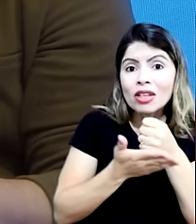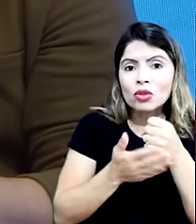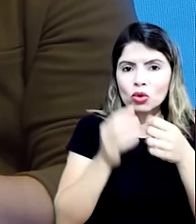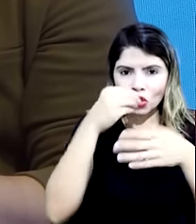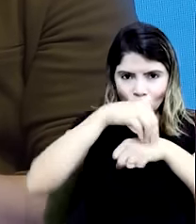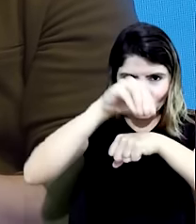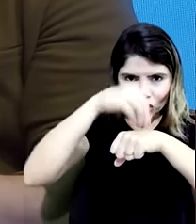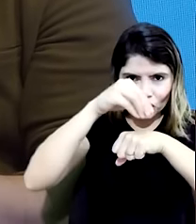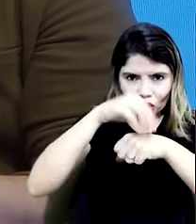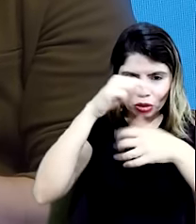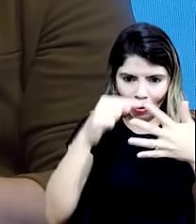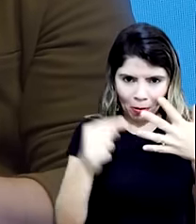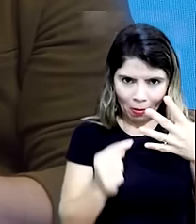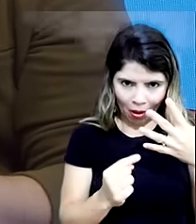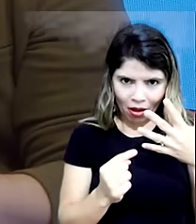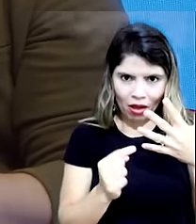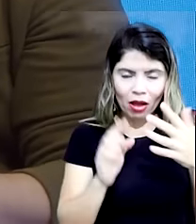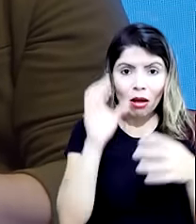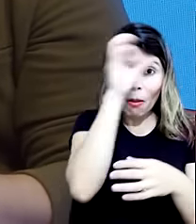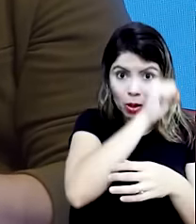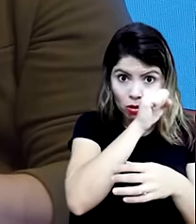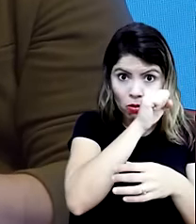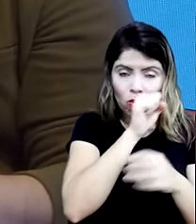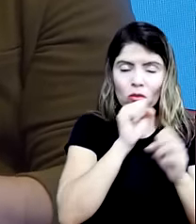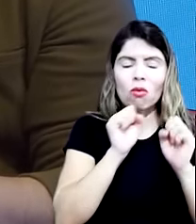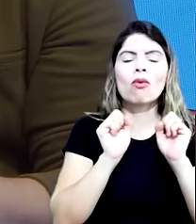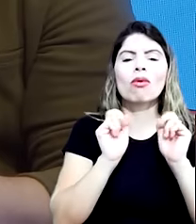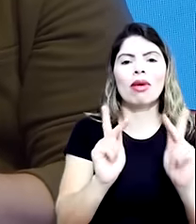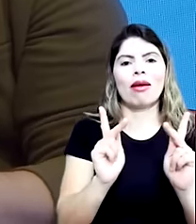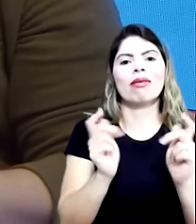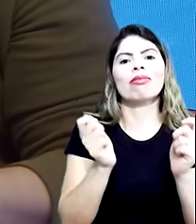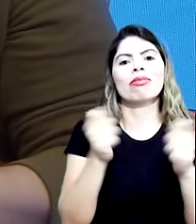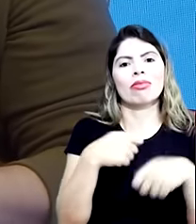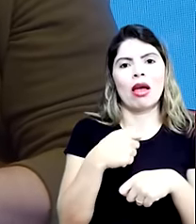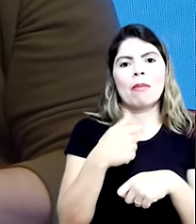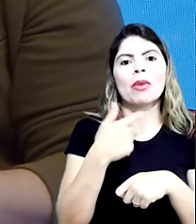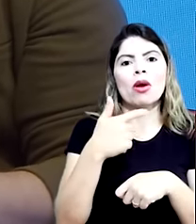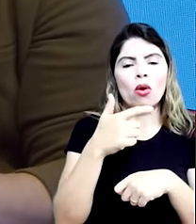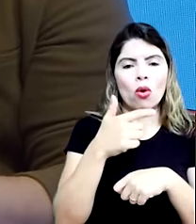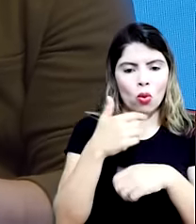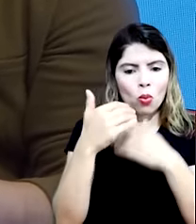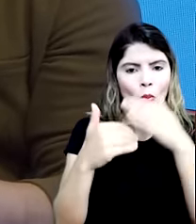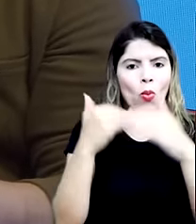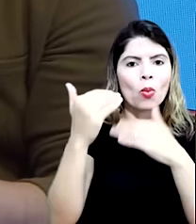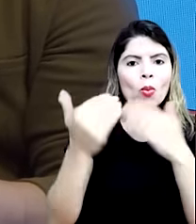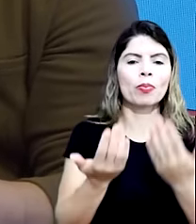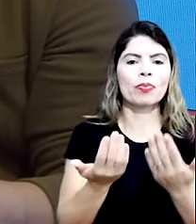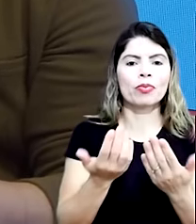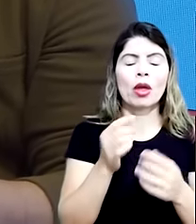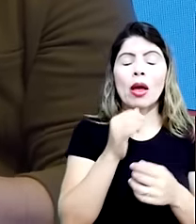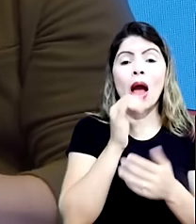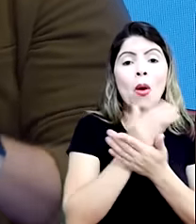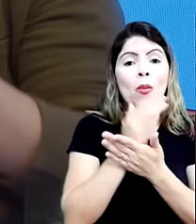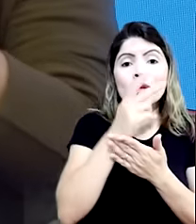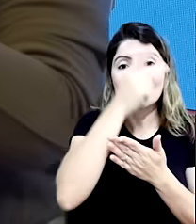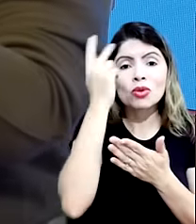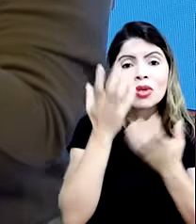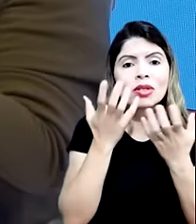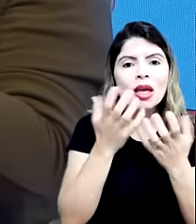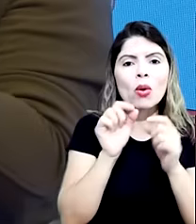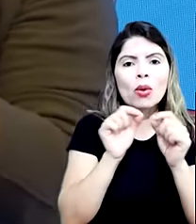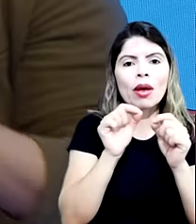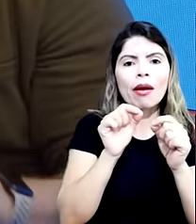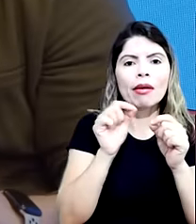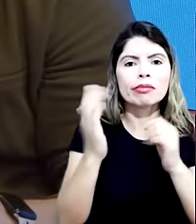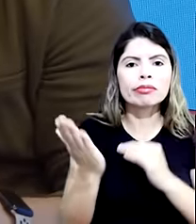porque qual é o grande problema as pessoas querem atalhos e quando você vai pegar um atalho por exemplo eu vou pegar um aplicativo para ele colocar o